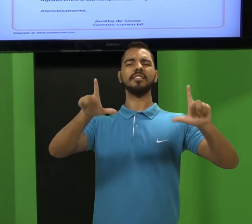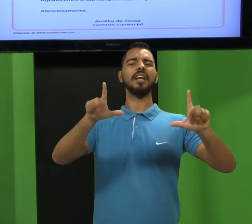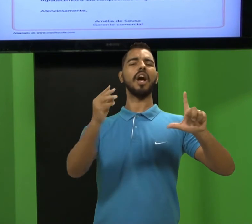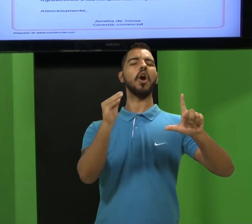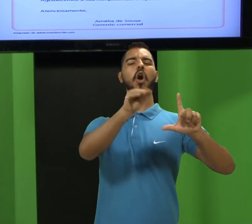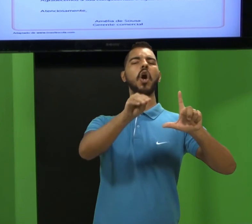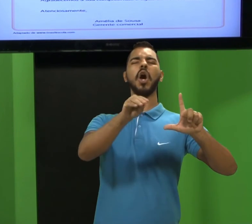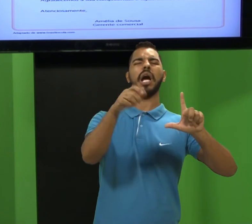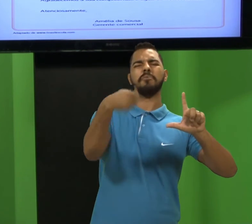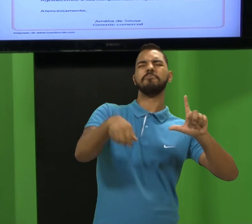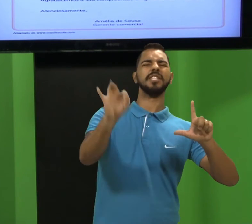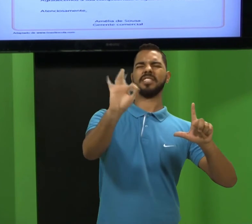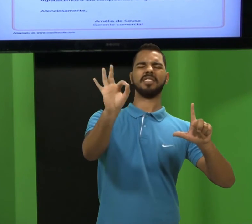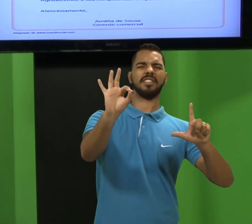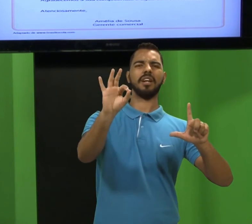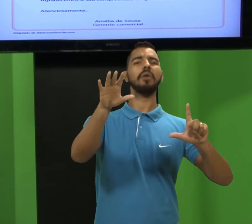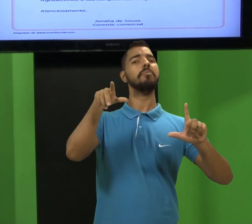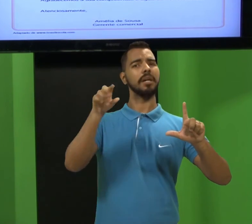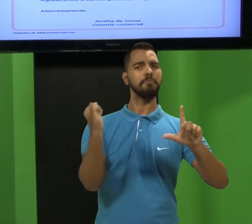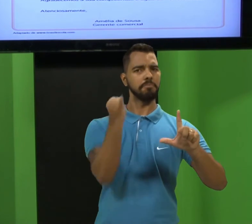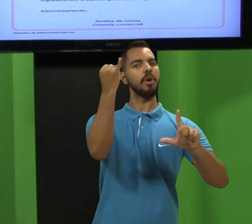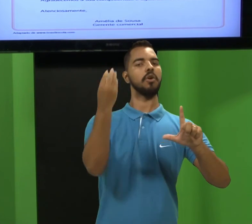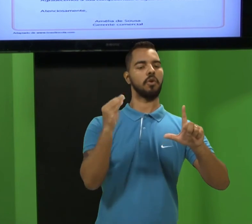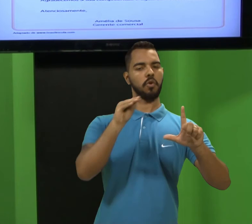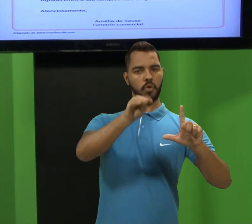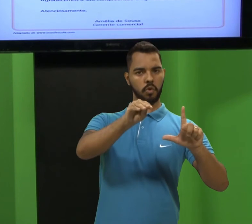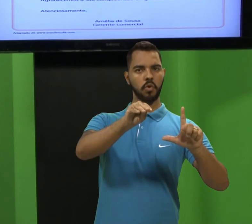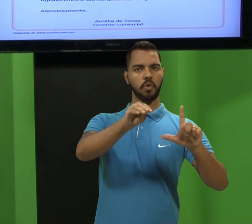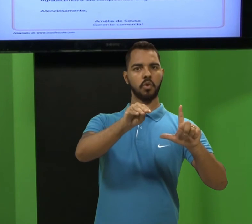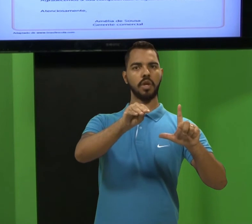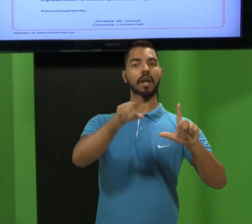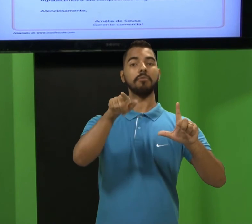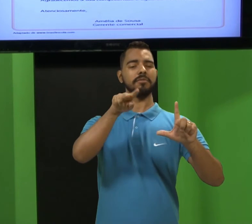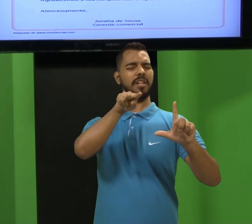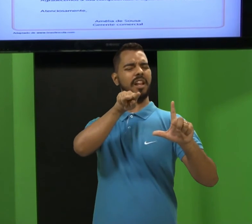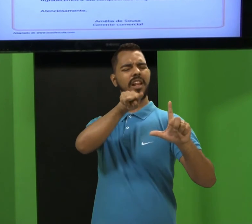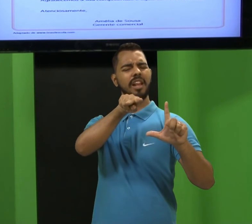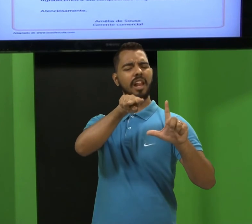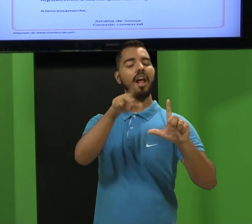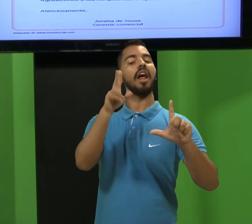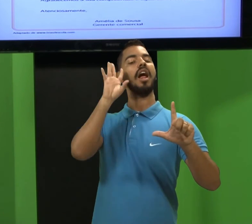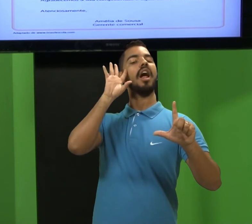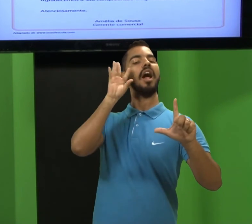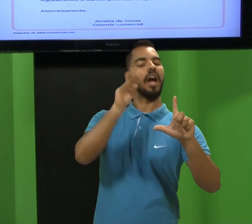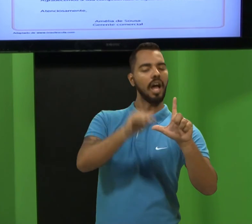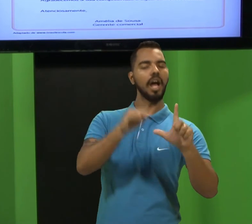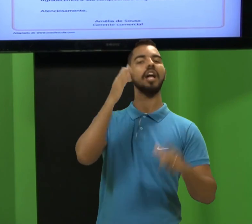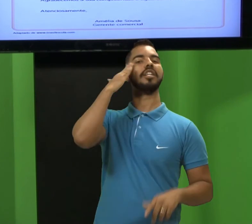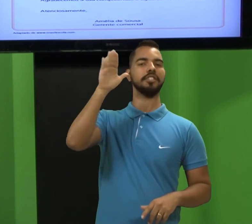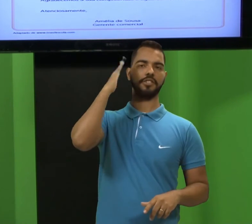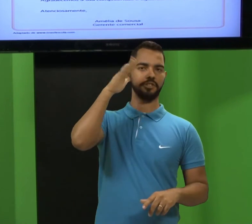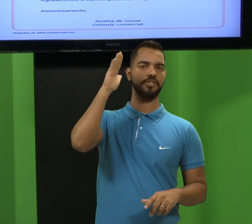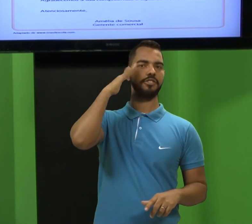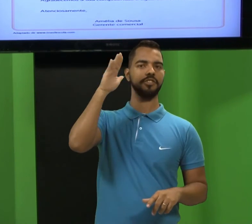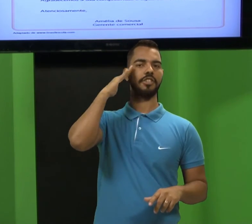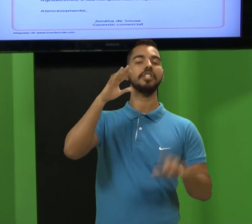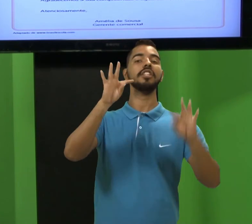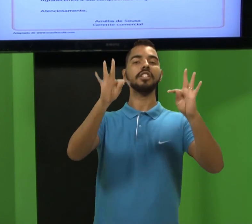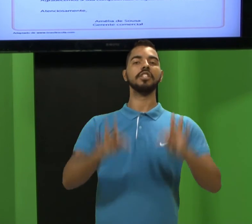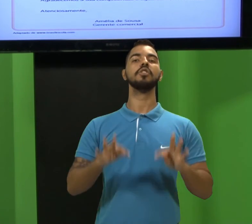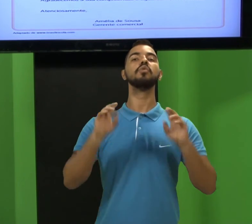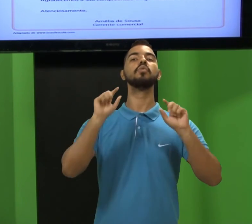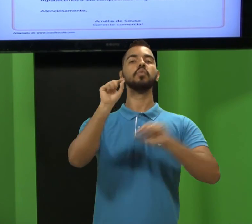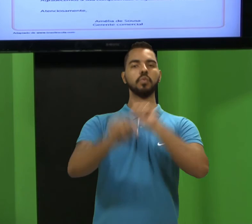refere pode, para facilitar a comunicação e o entendimento do tema a ser tratado. Quando utilizado, este item deve